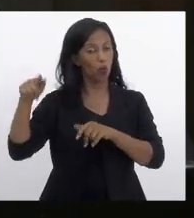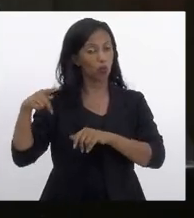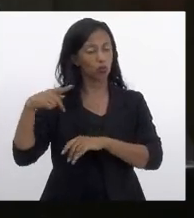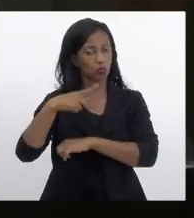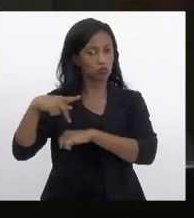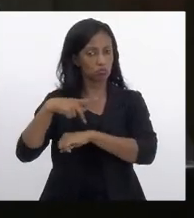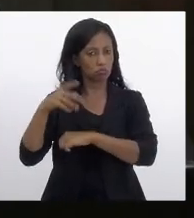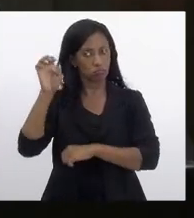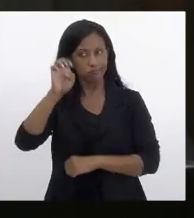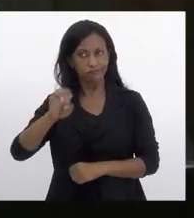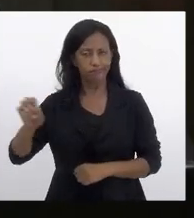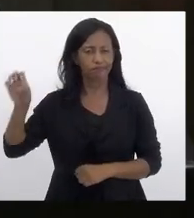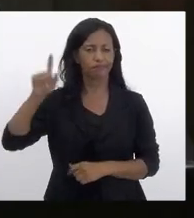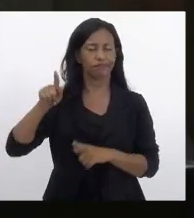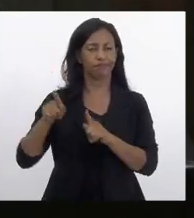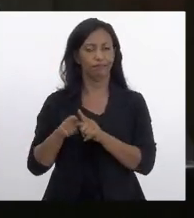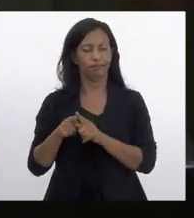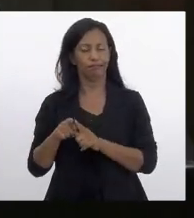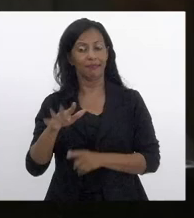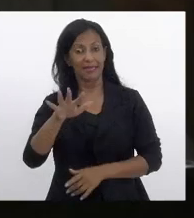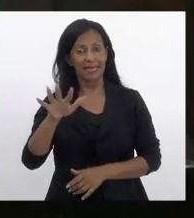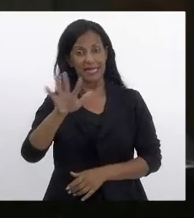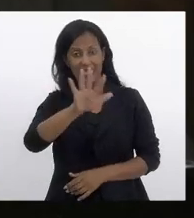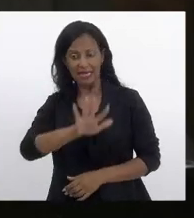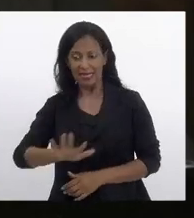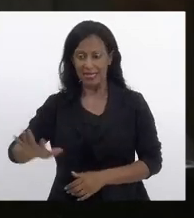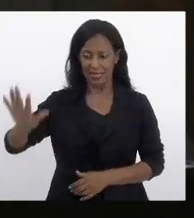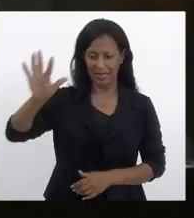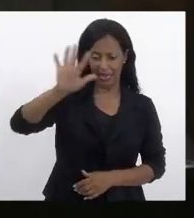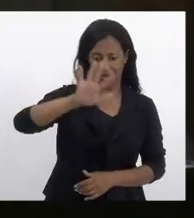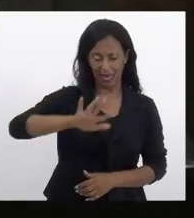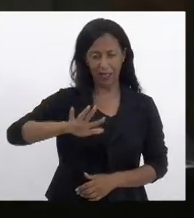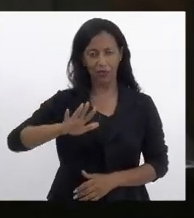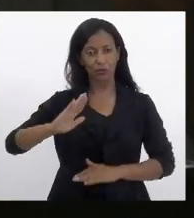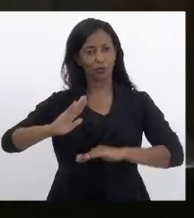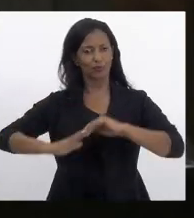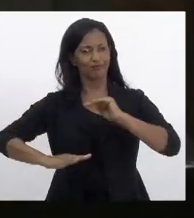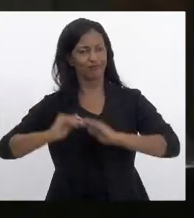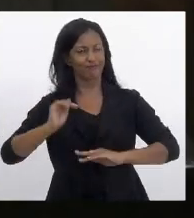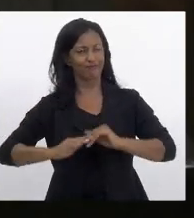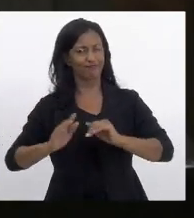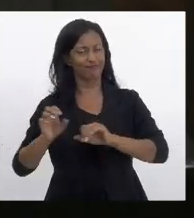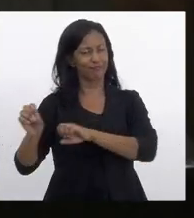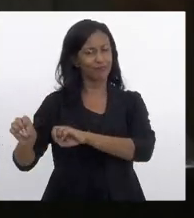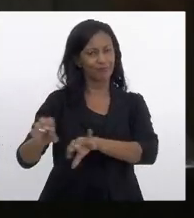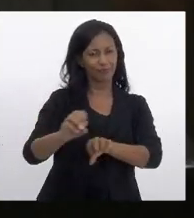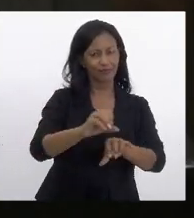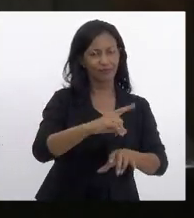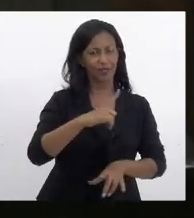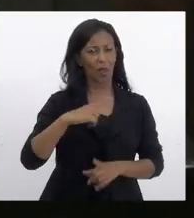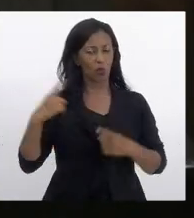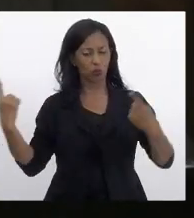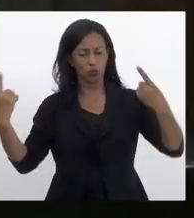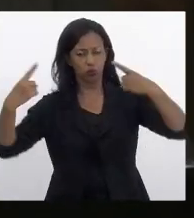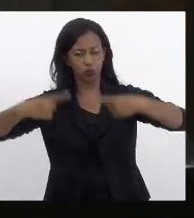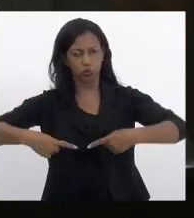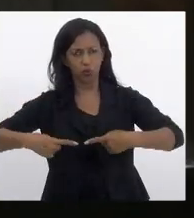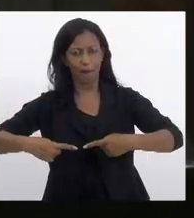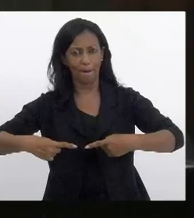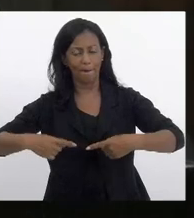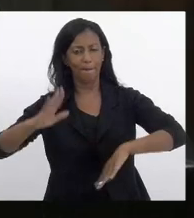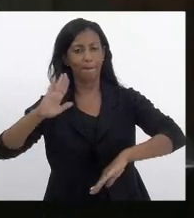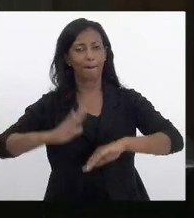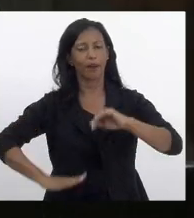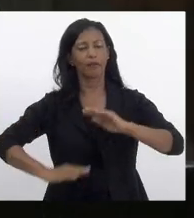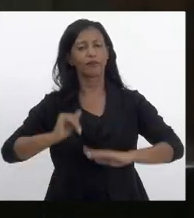nesse cenário, os profissionais da educação viveram é talvez o maior desafio profissional de suas